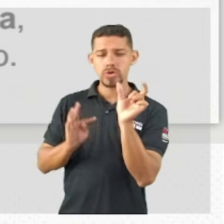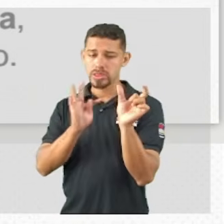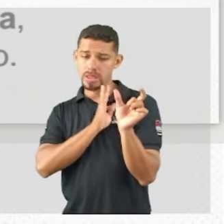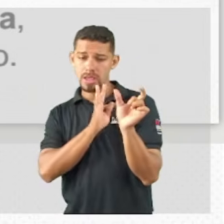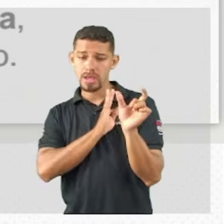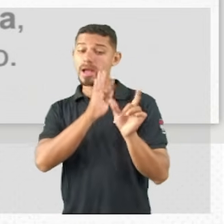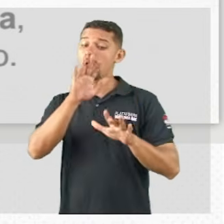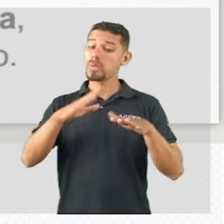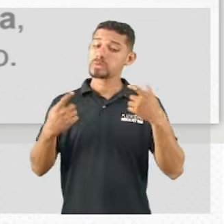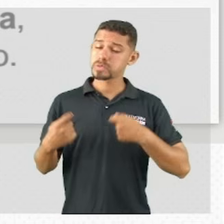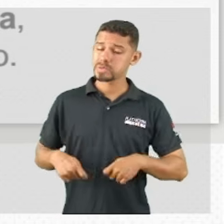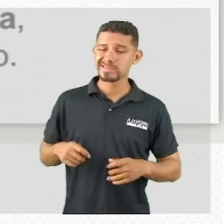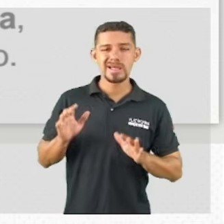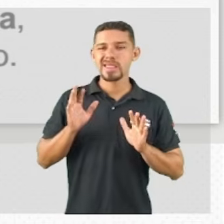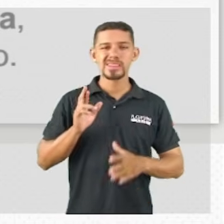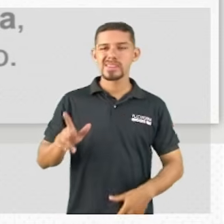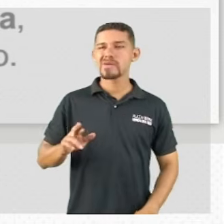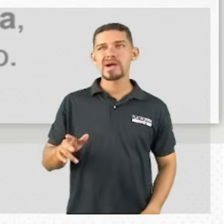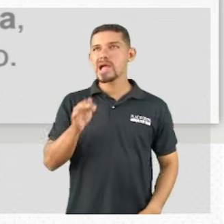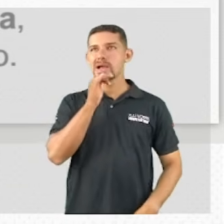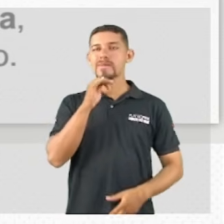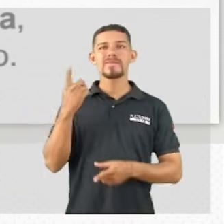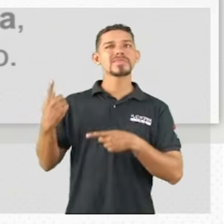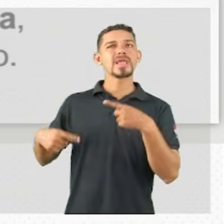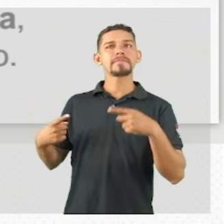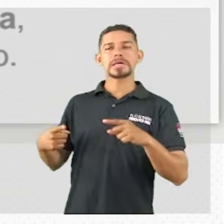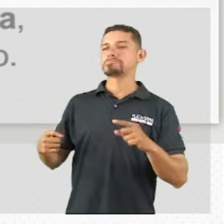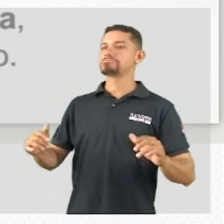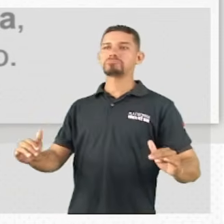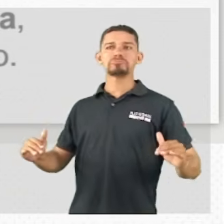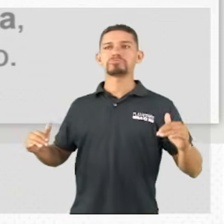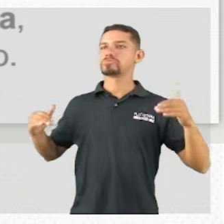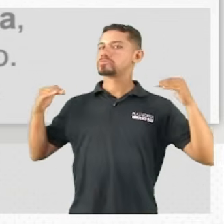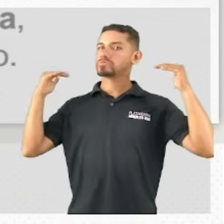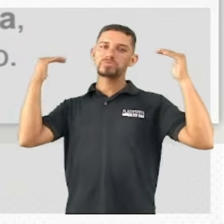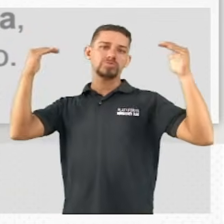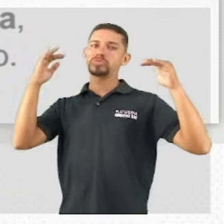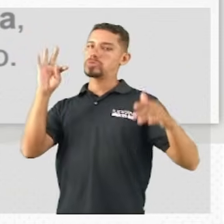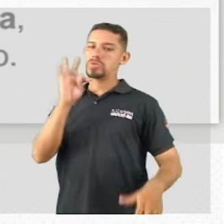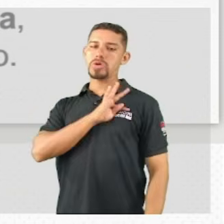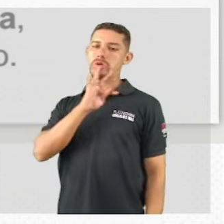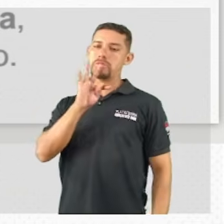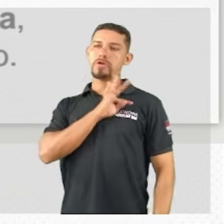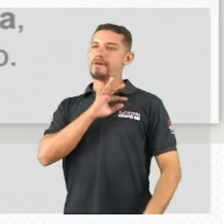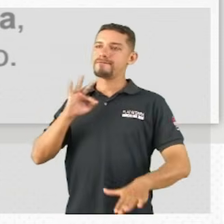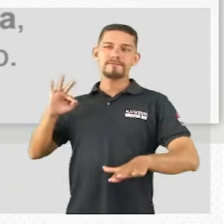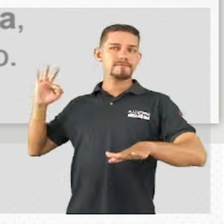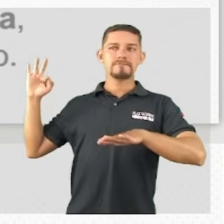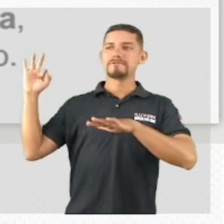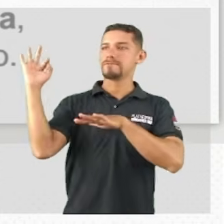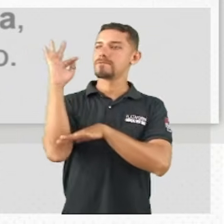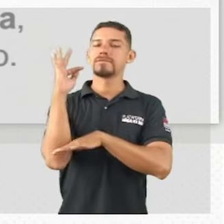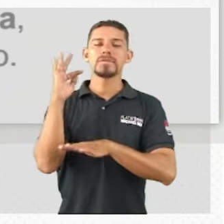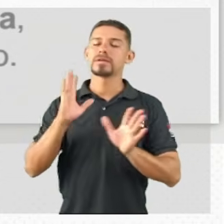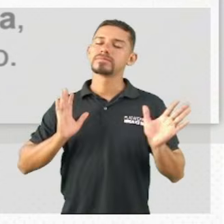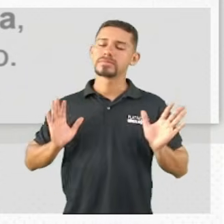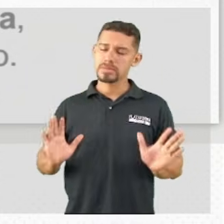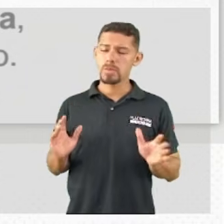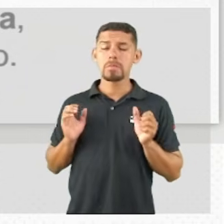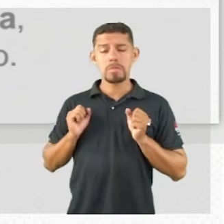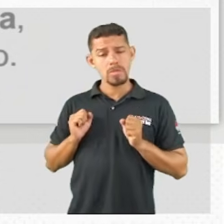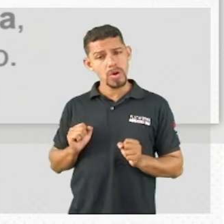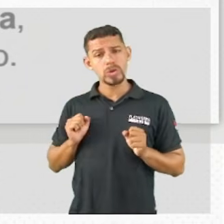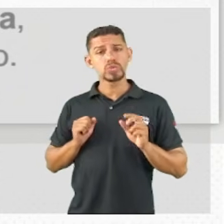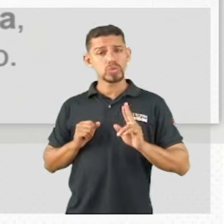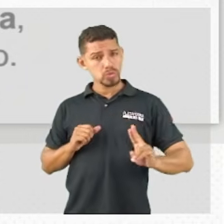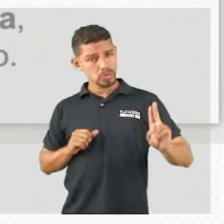necessário, né? Então, não é um debate altamente técnico com linguagem rebuscada. Pode sim fazer uso de termos técnicos, mas